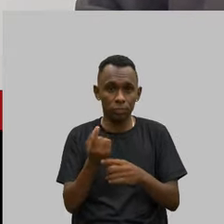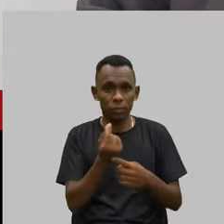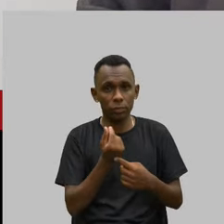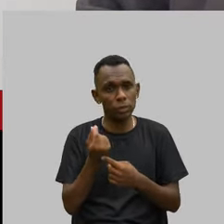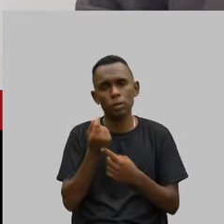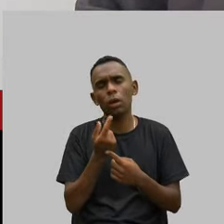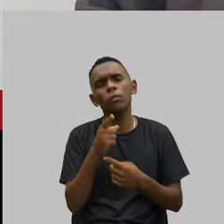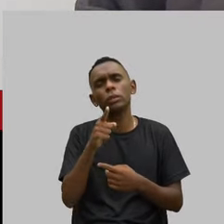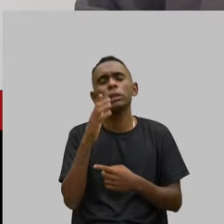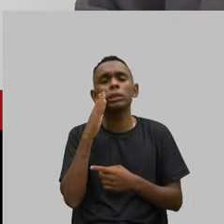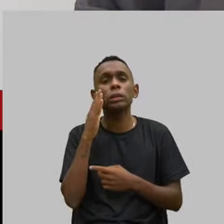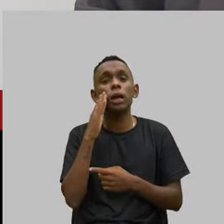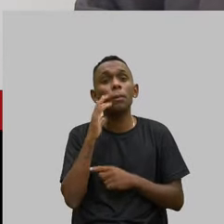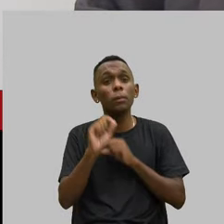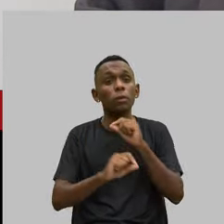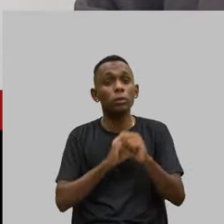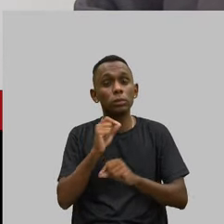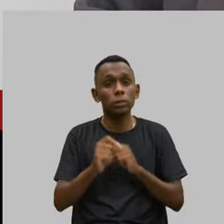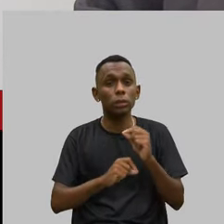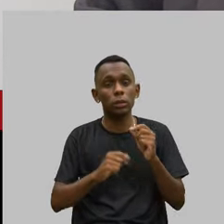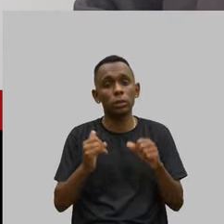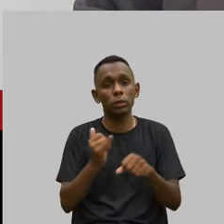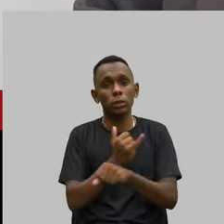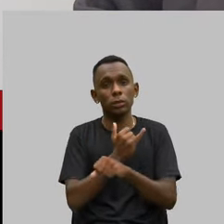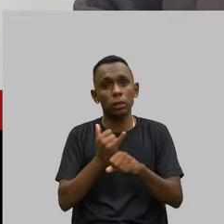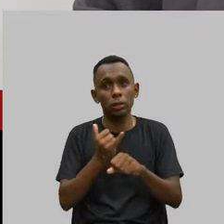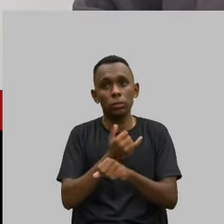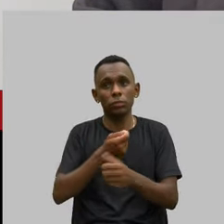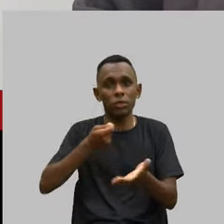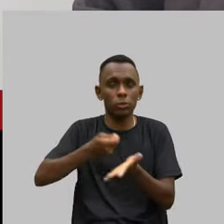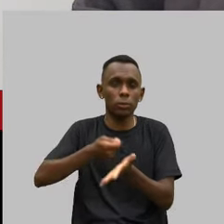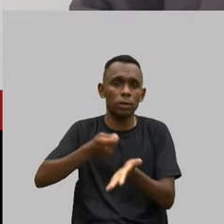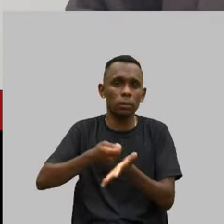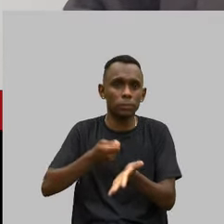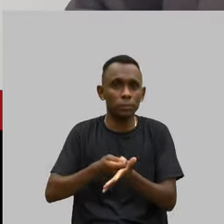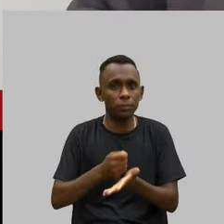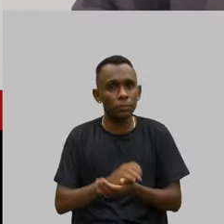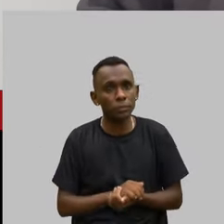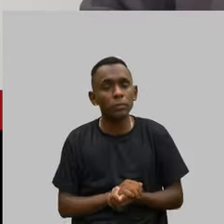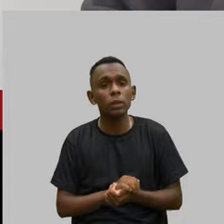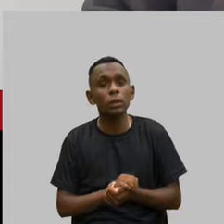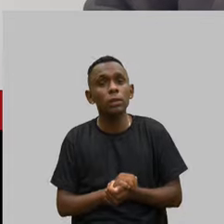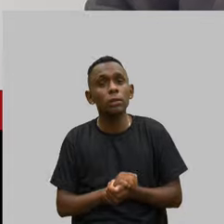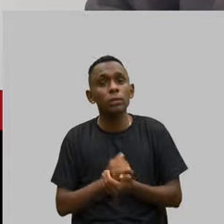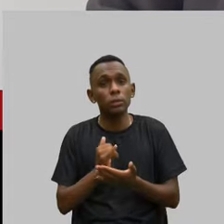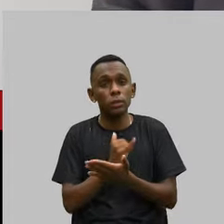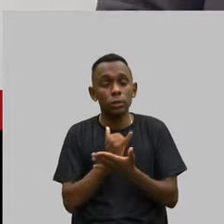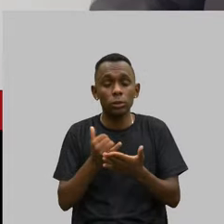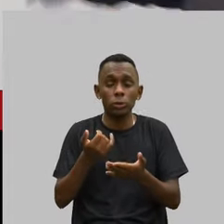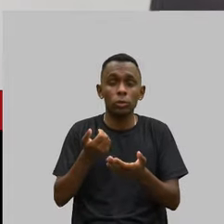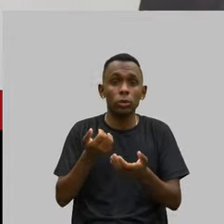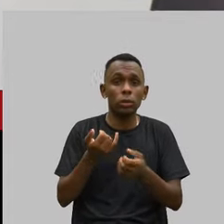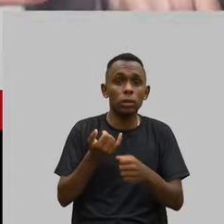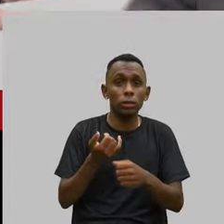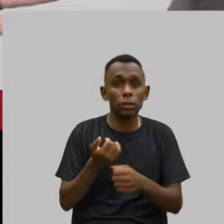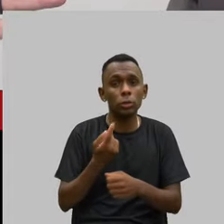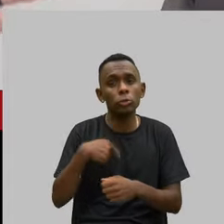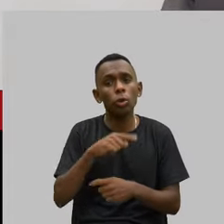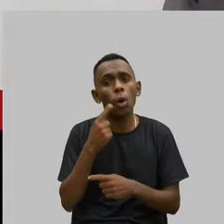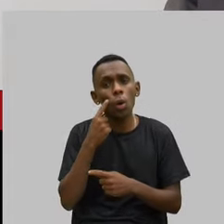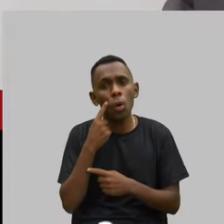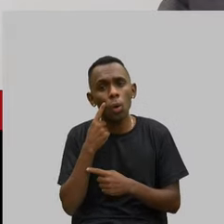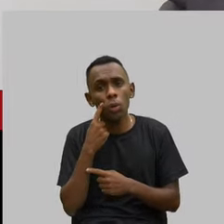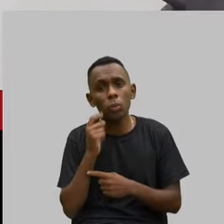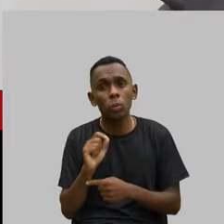das chamadas medidas obrigatórias medidas obrigatórias e quando a gente olha o deputado sergent